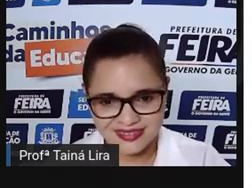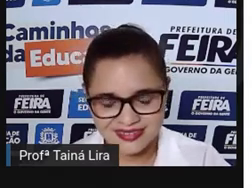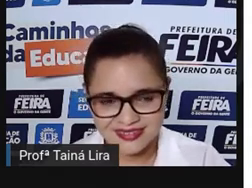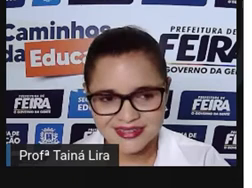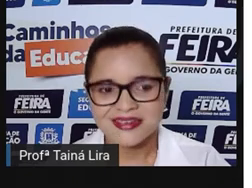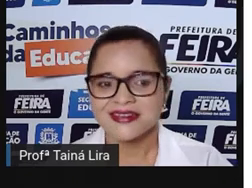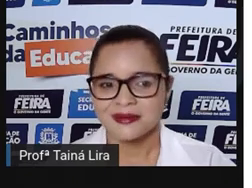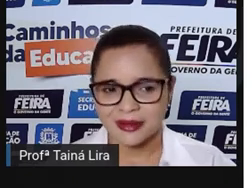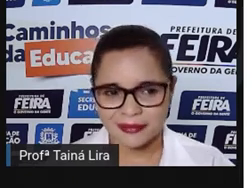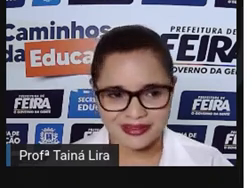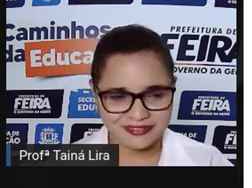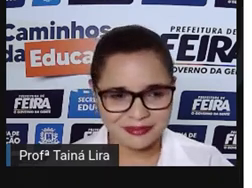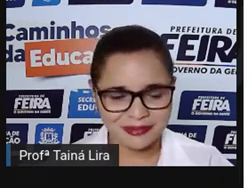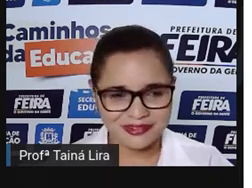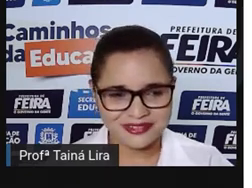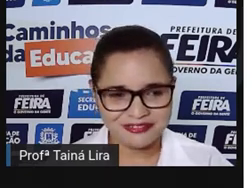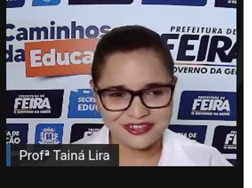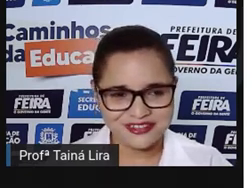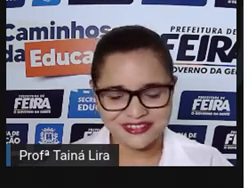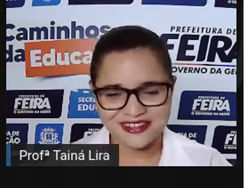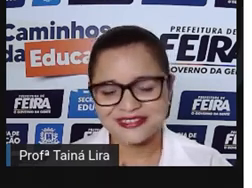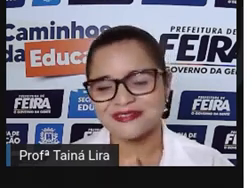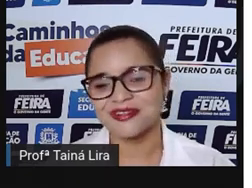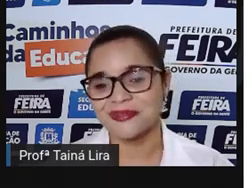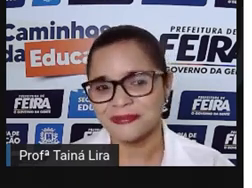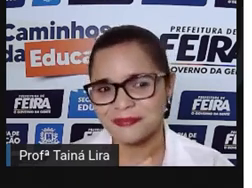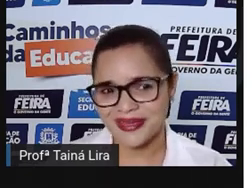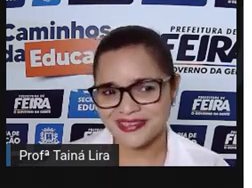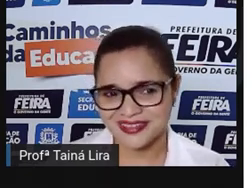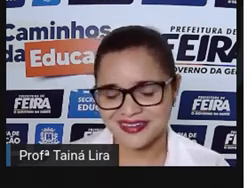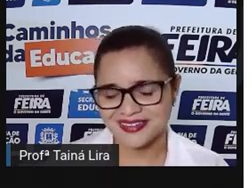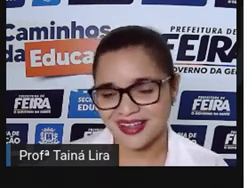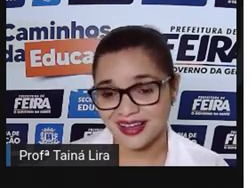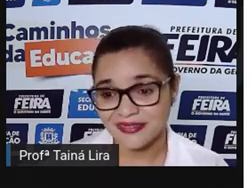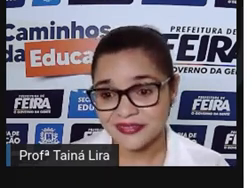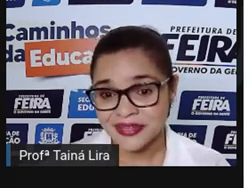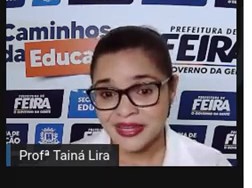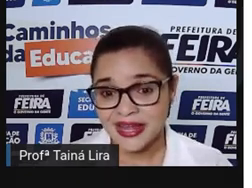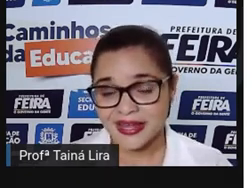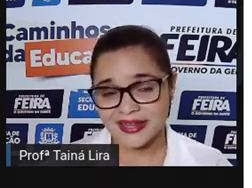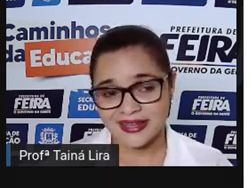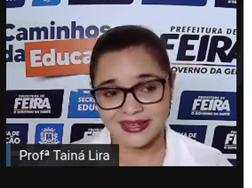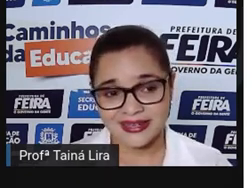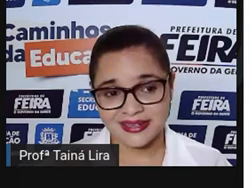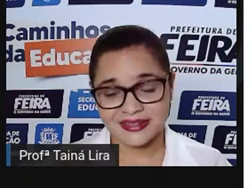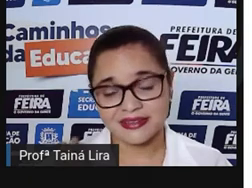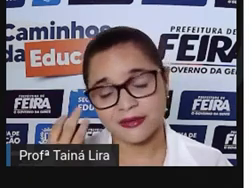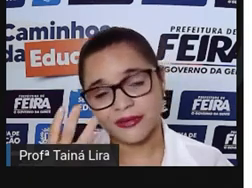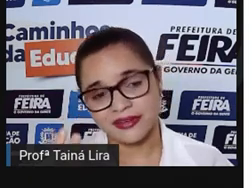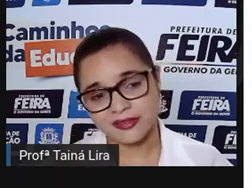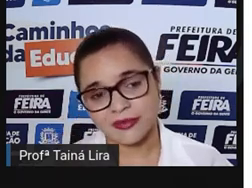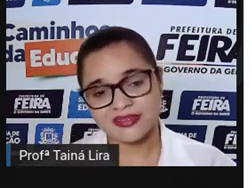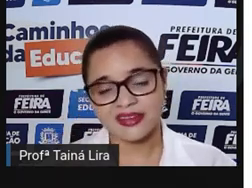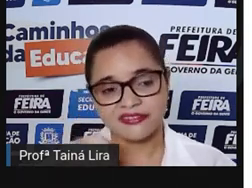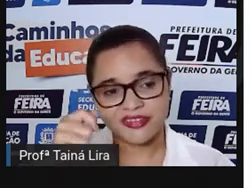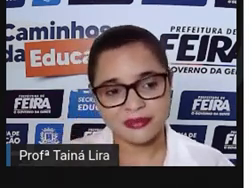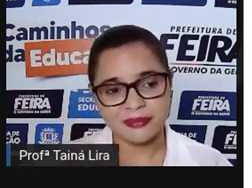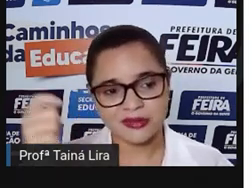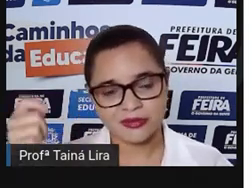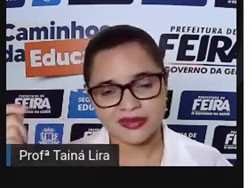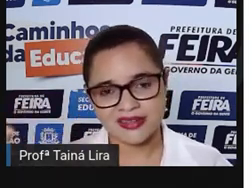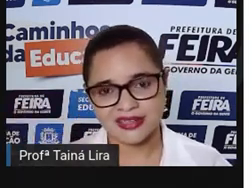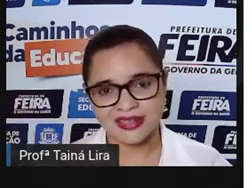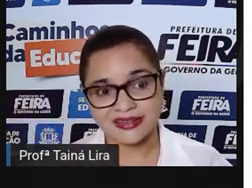rupestres. A palavra é um pouquinho difícil, né, segundo ano, rupestres, tá? Então, eles começaram a